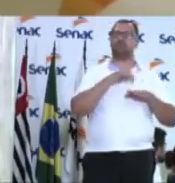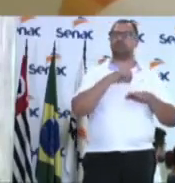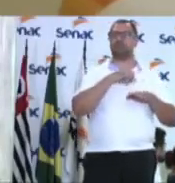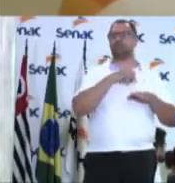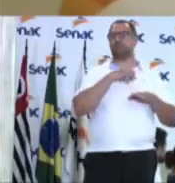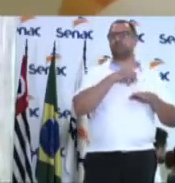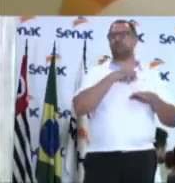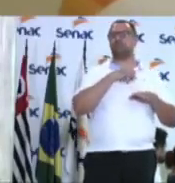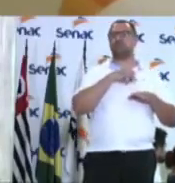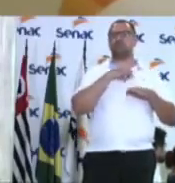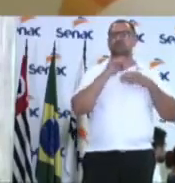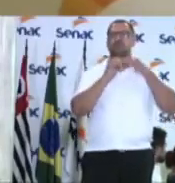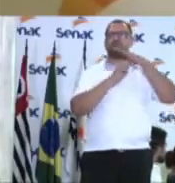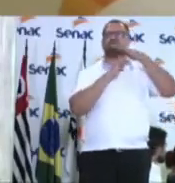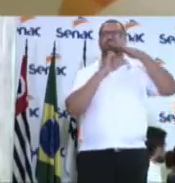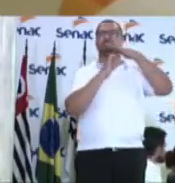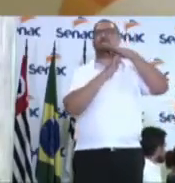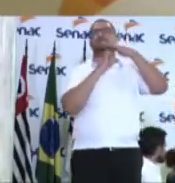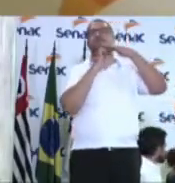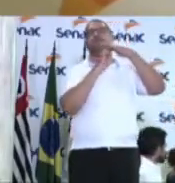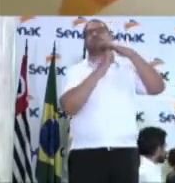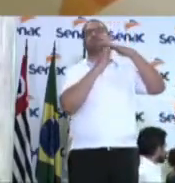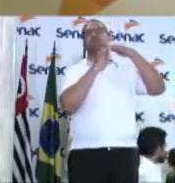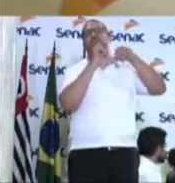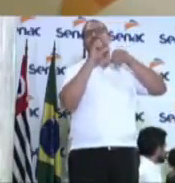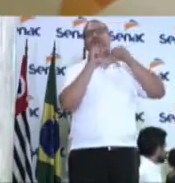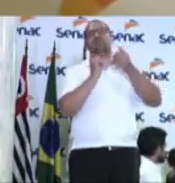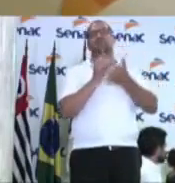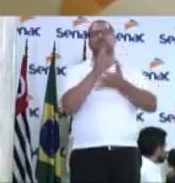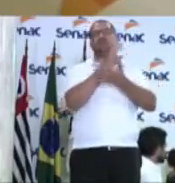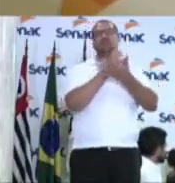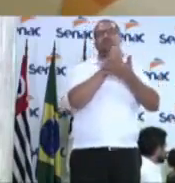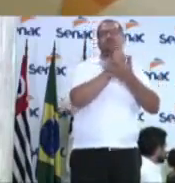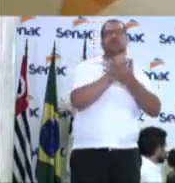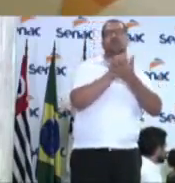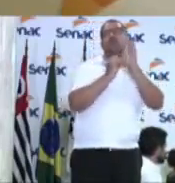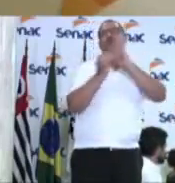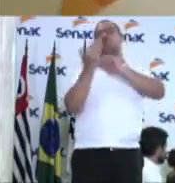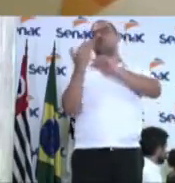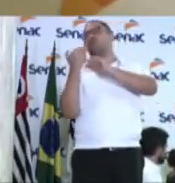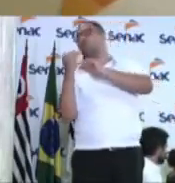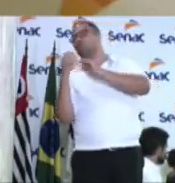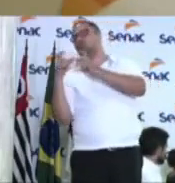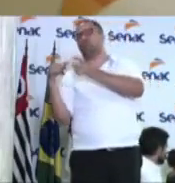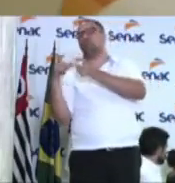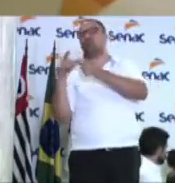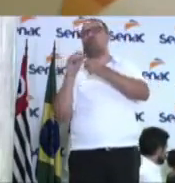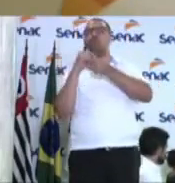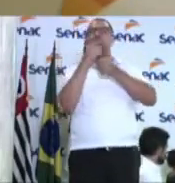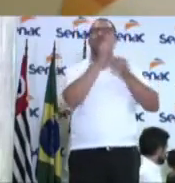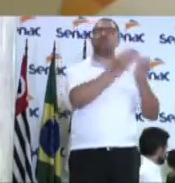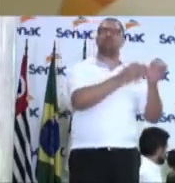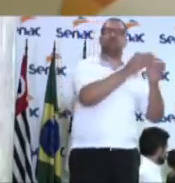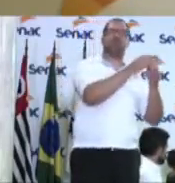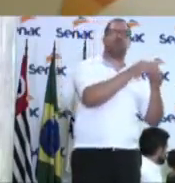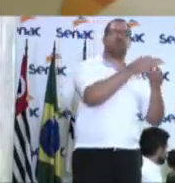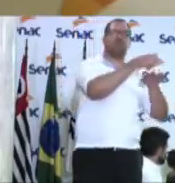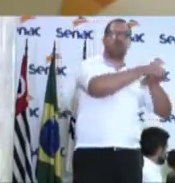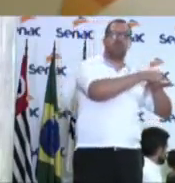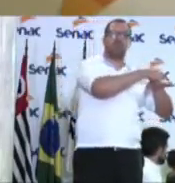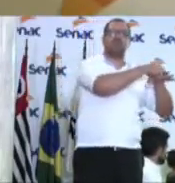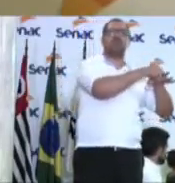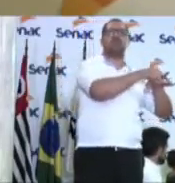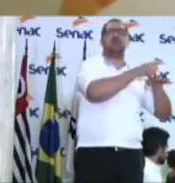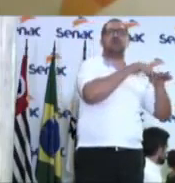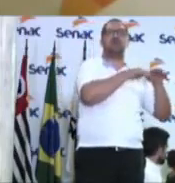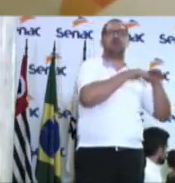O cara que se destaca numa empresa, muda de uma empresa de cerveja para outra alimentícia, e depois para uma que fabrica meia, e os caras fazem trabalho bom em